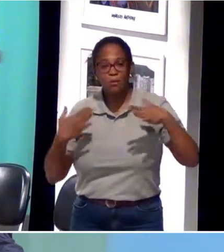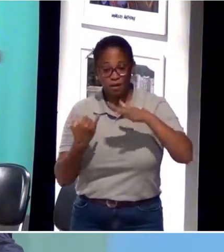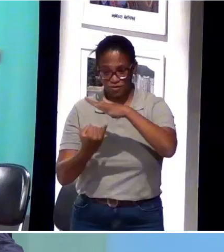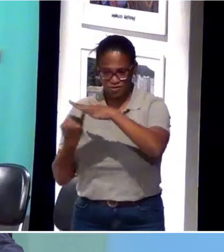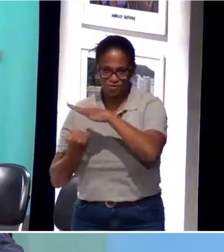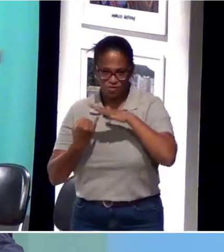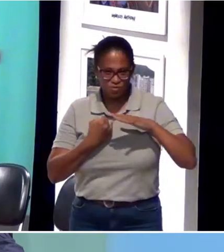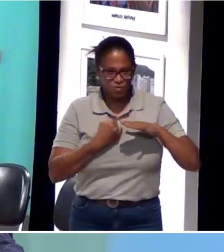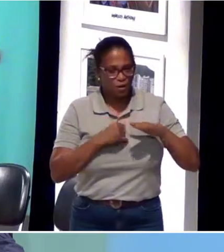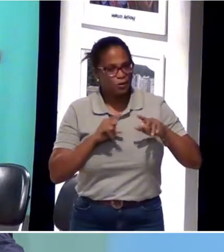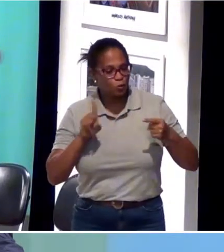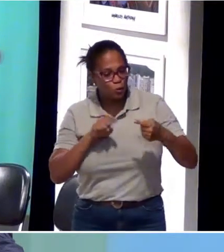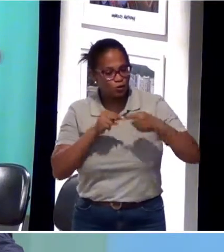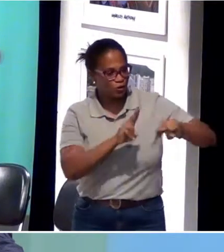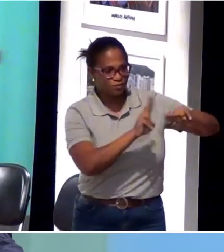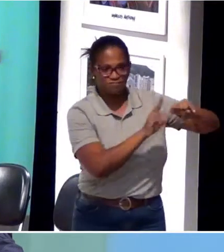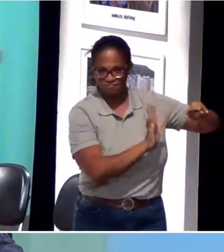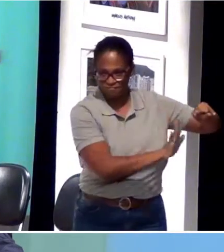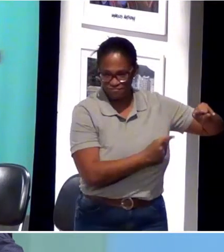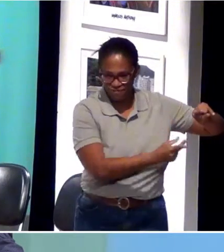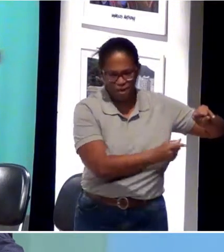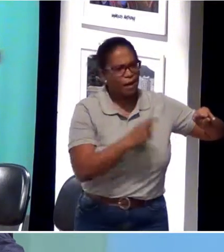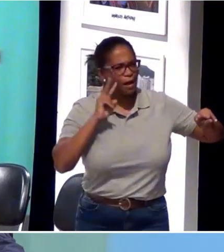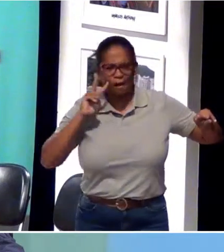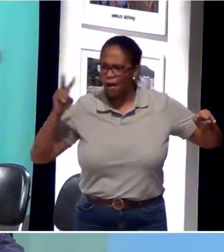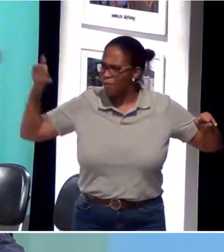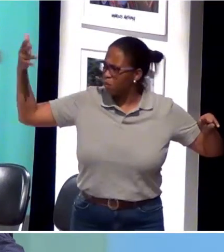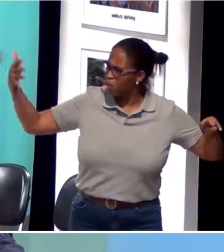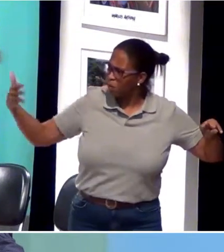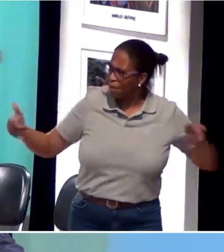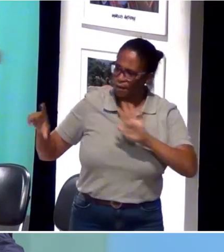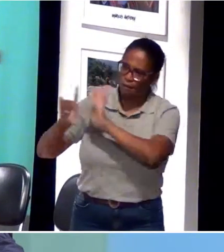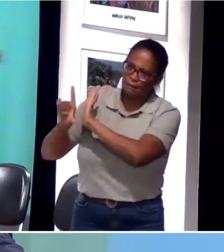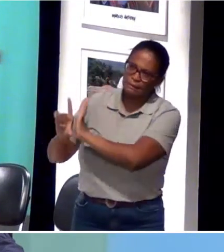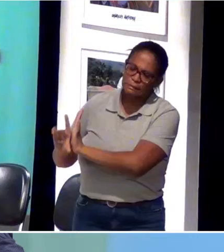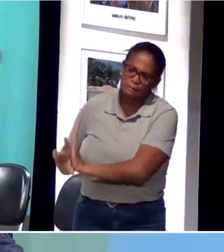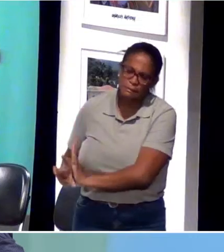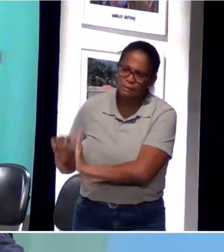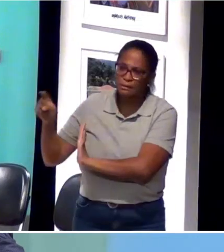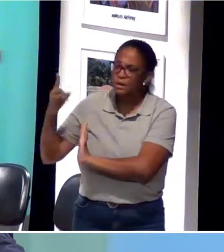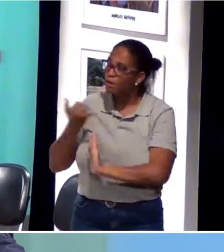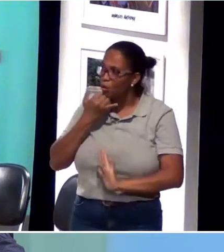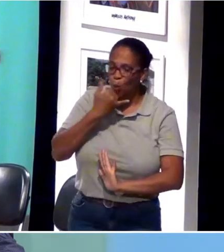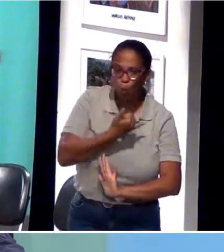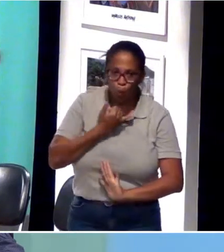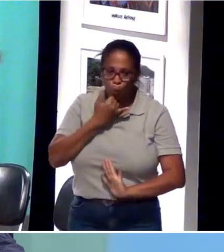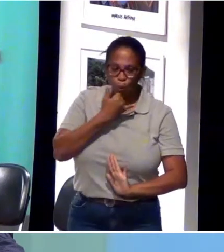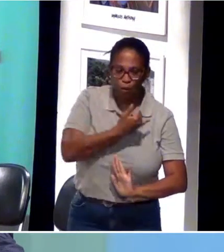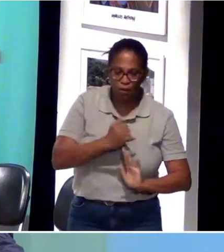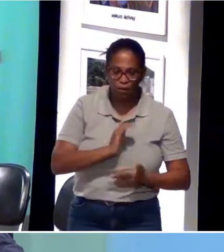de liberdade, você vai vendo que vai ter uma série de legislações que, na verdade, vão